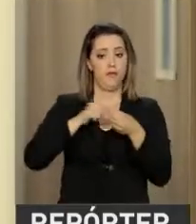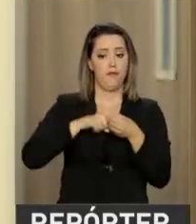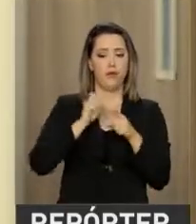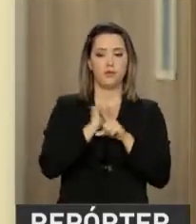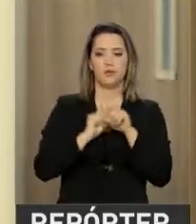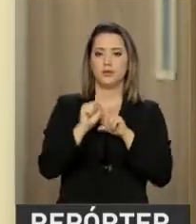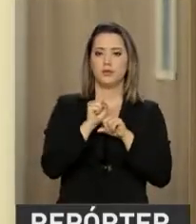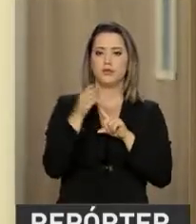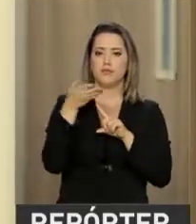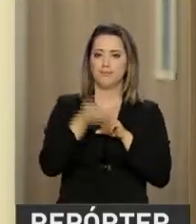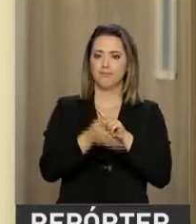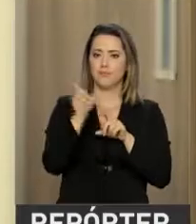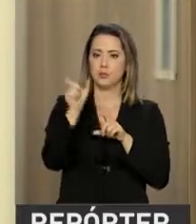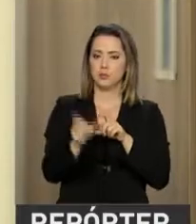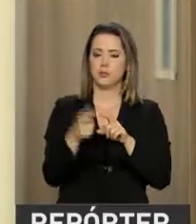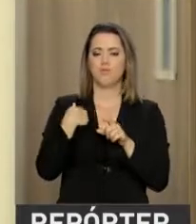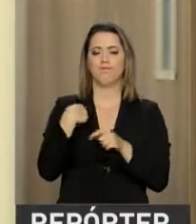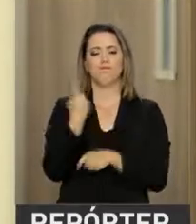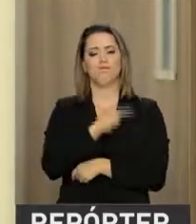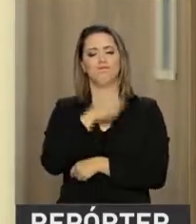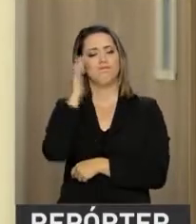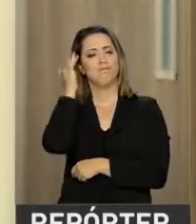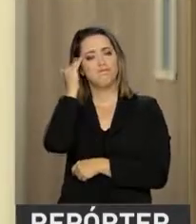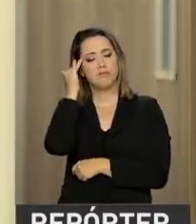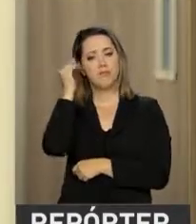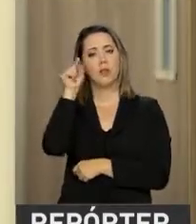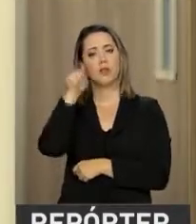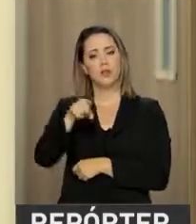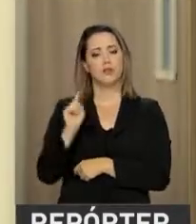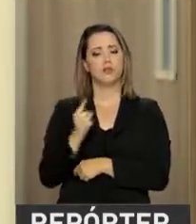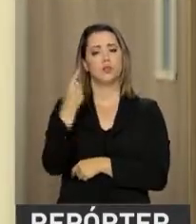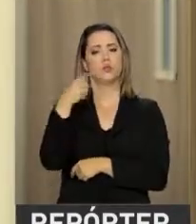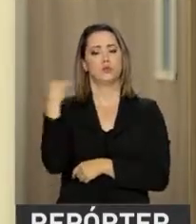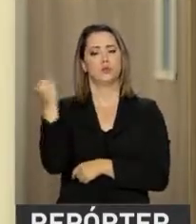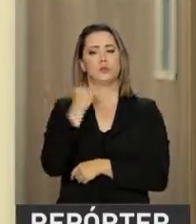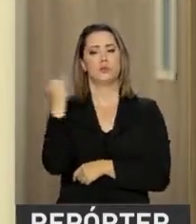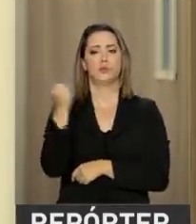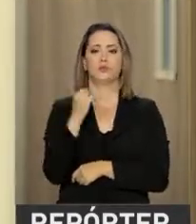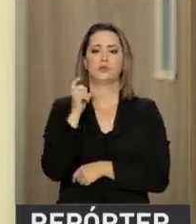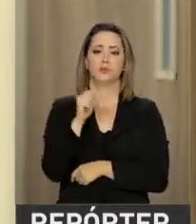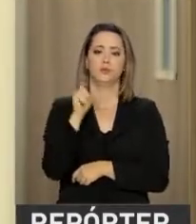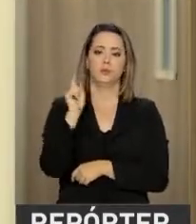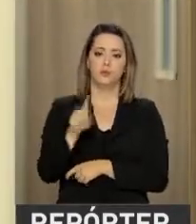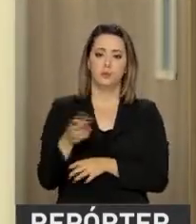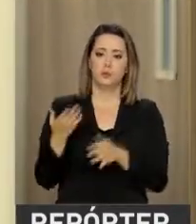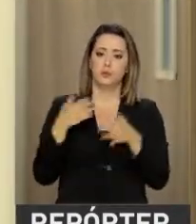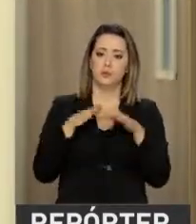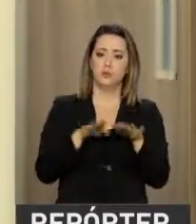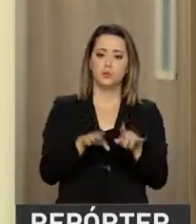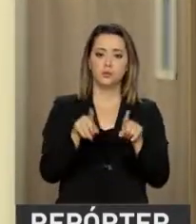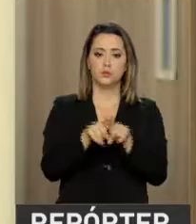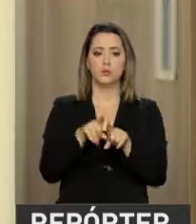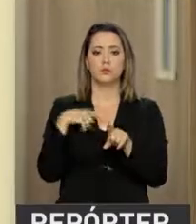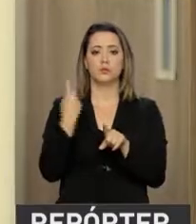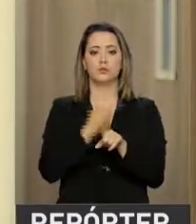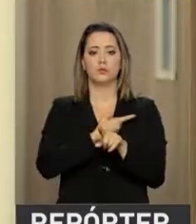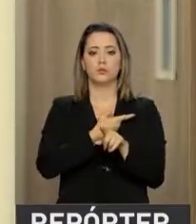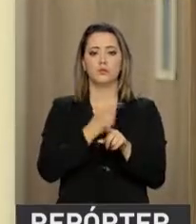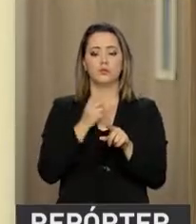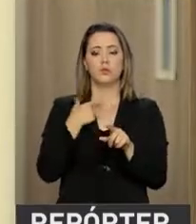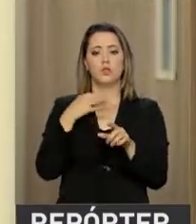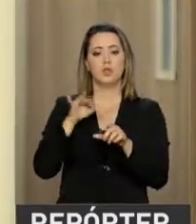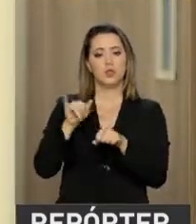para a sociedade. Então, a gente entendendo que esse é um dos pilares importantes para a ressocialização, é que a gente está montando